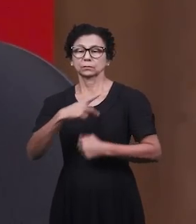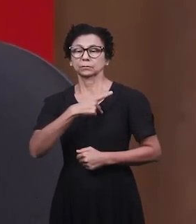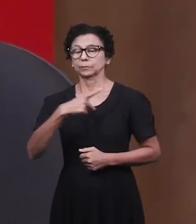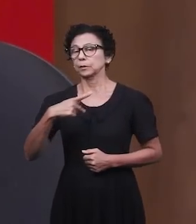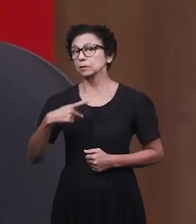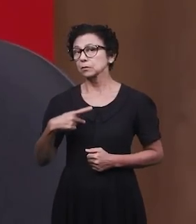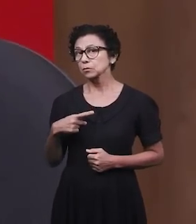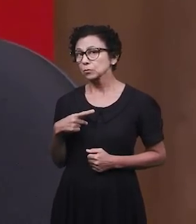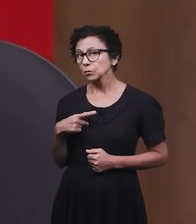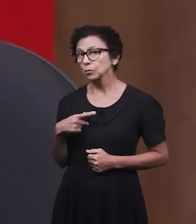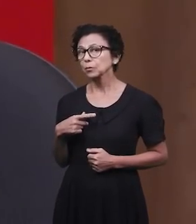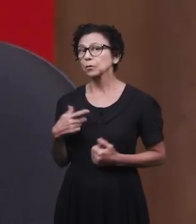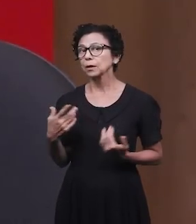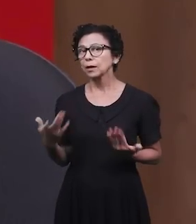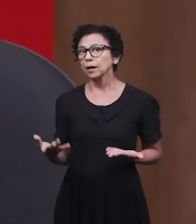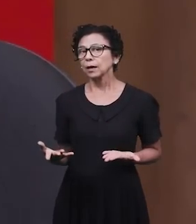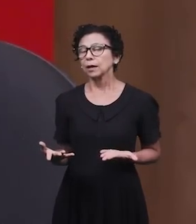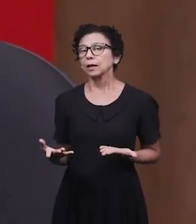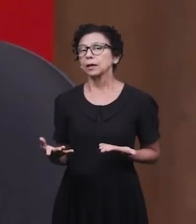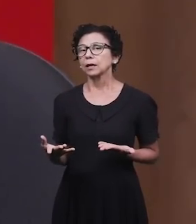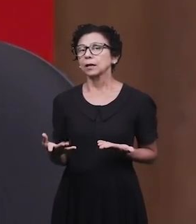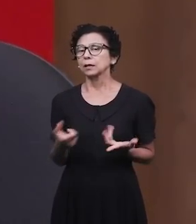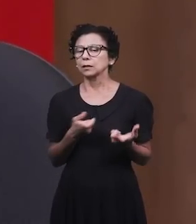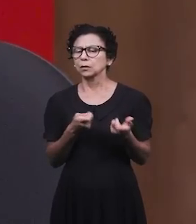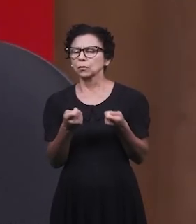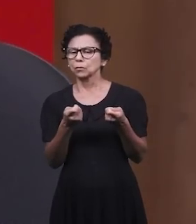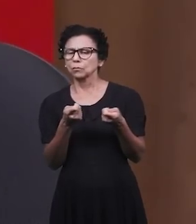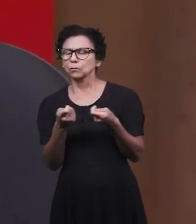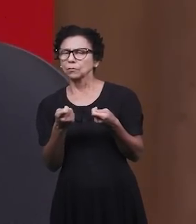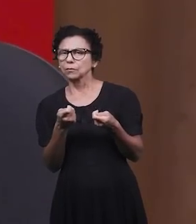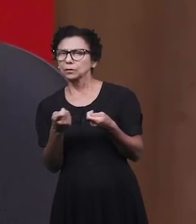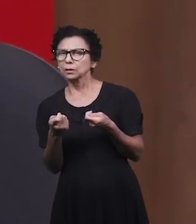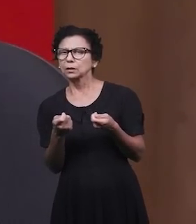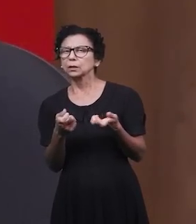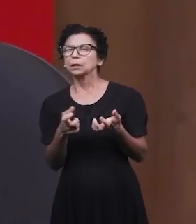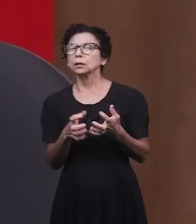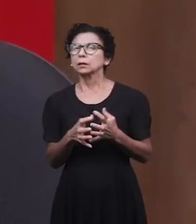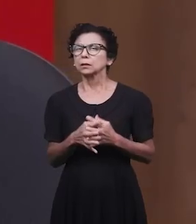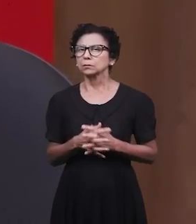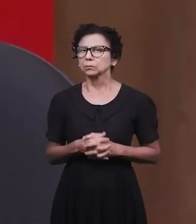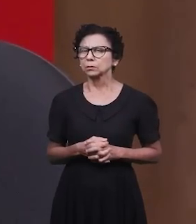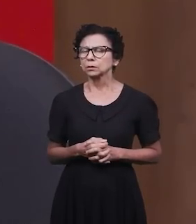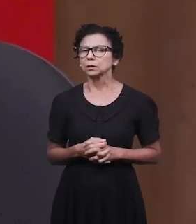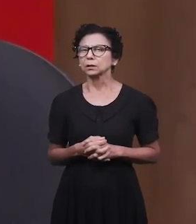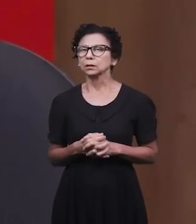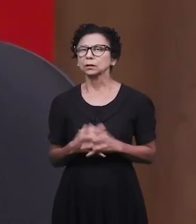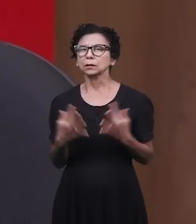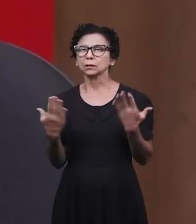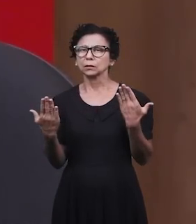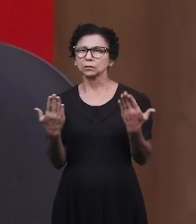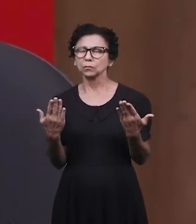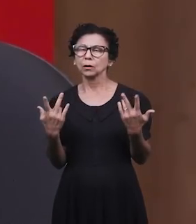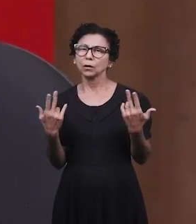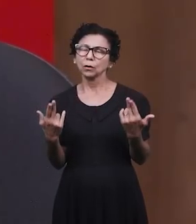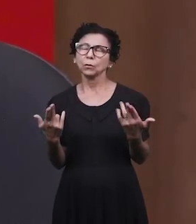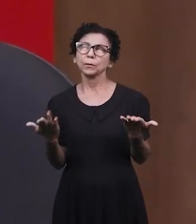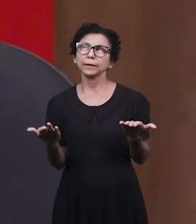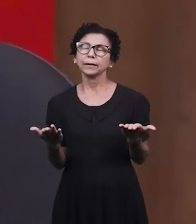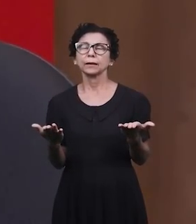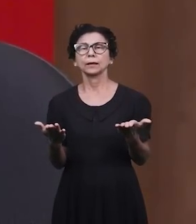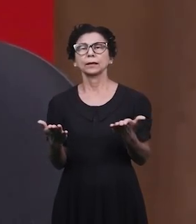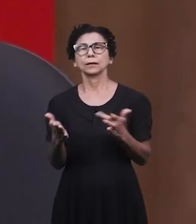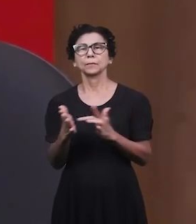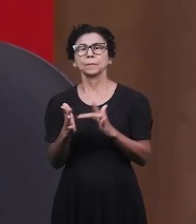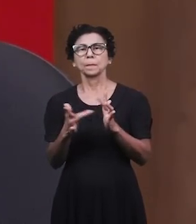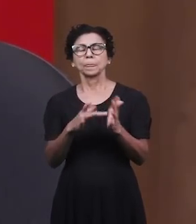participa, mas há um governo em torno de tudo isso, cujo cabeça é Cristo. São